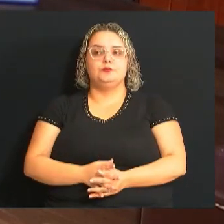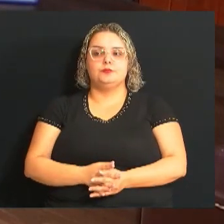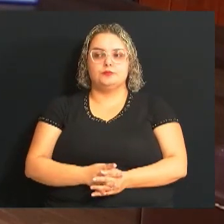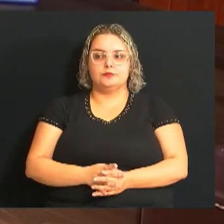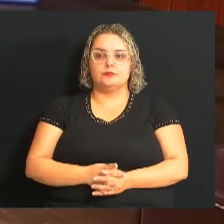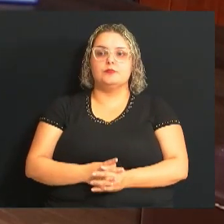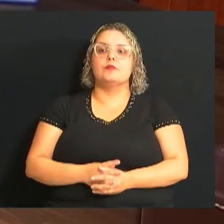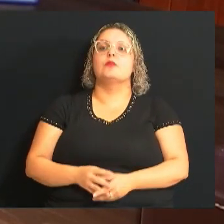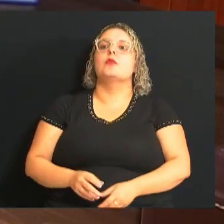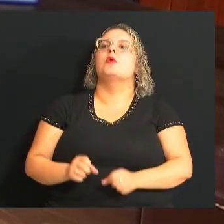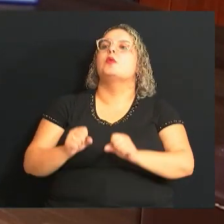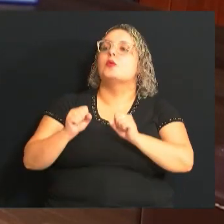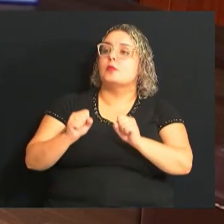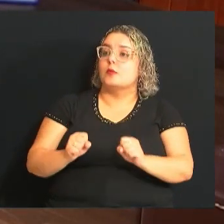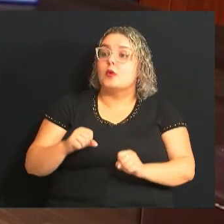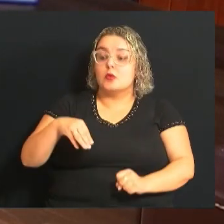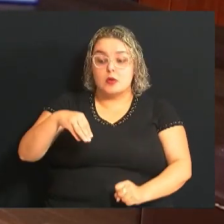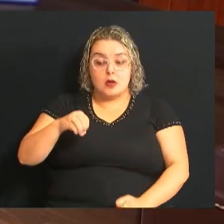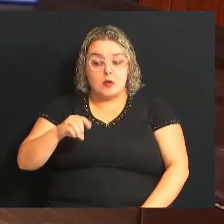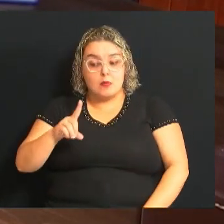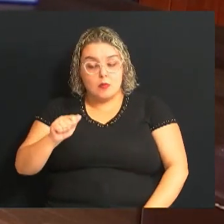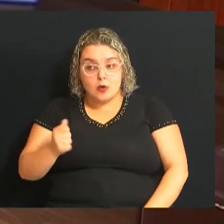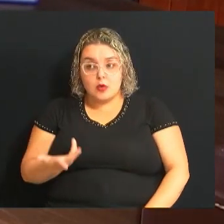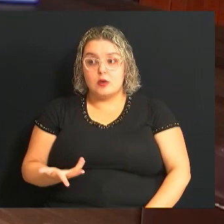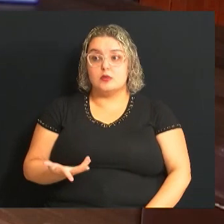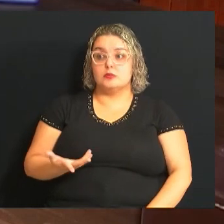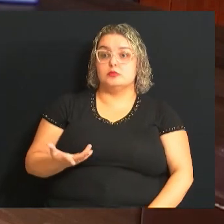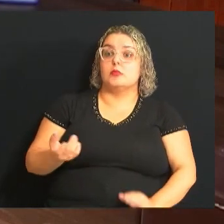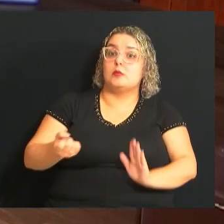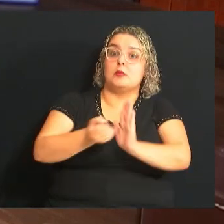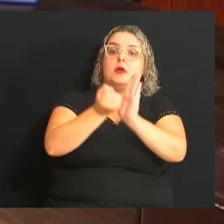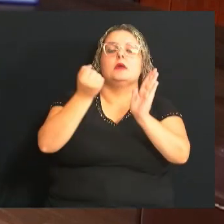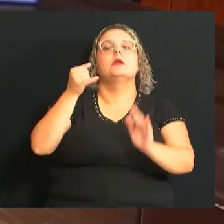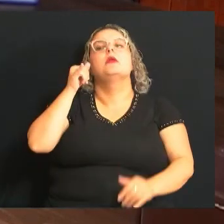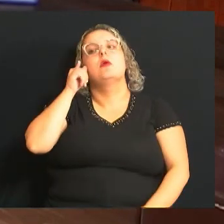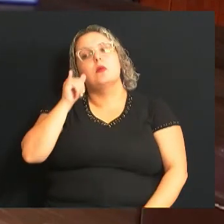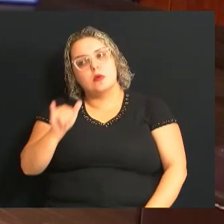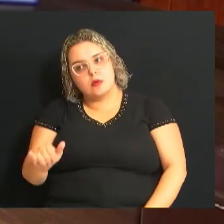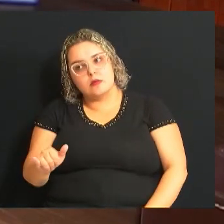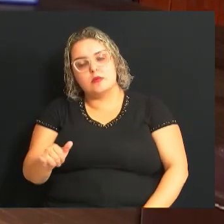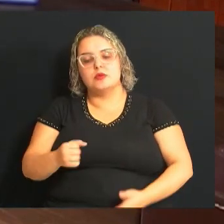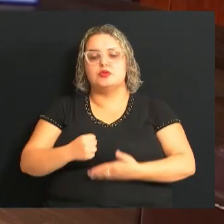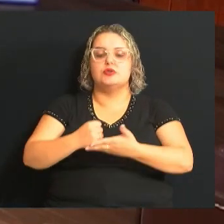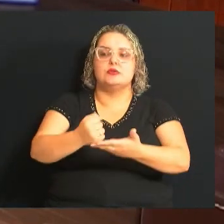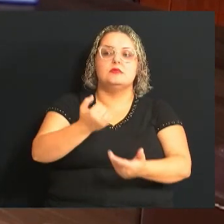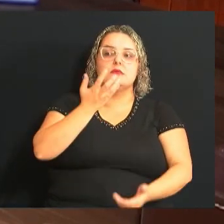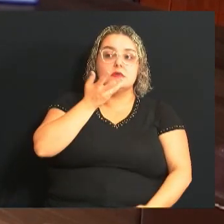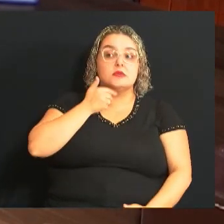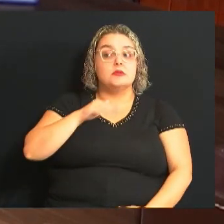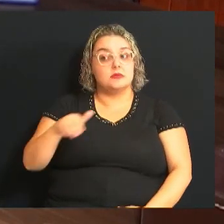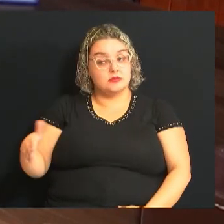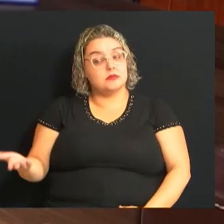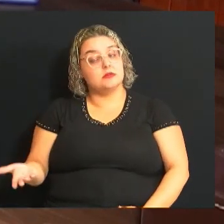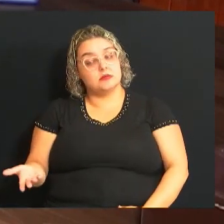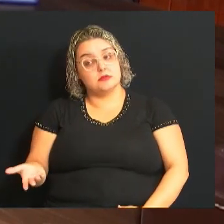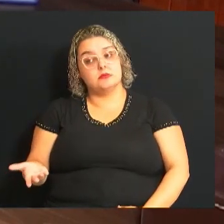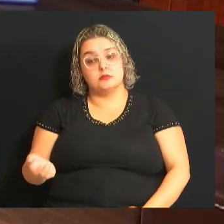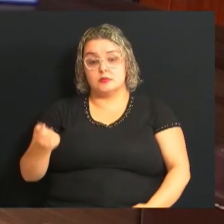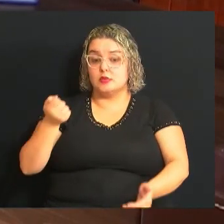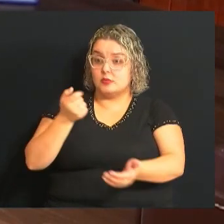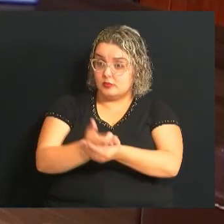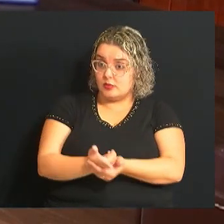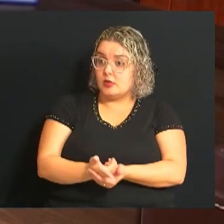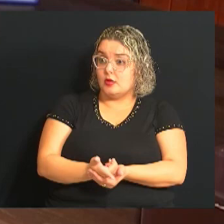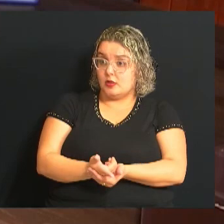são realmente da moda, de marca. Então evite levar as crianças, né? E para ser uma compra, procurar ser uma